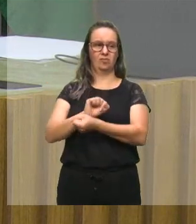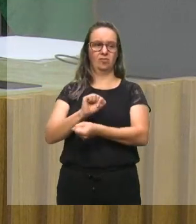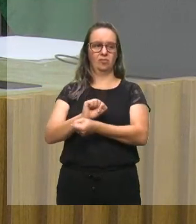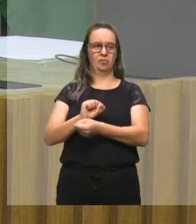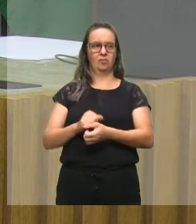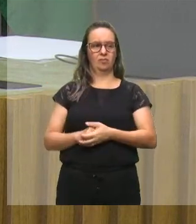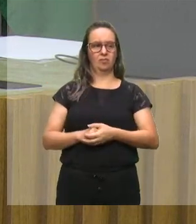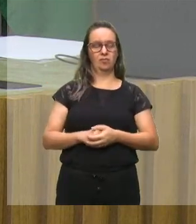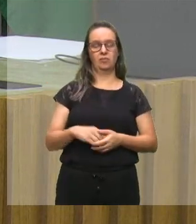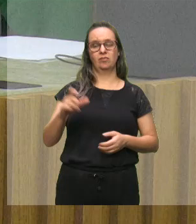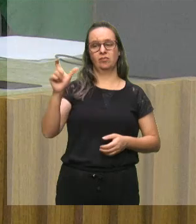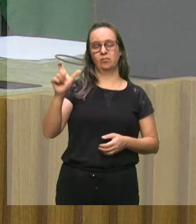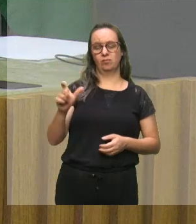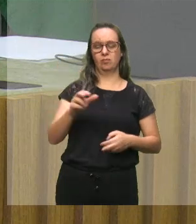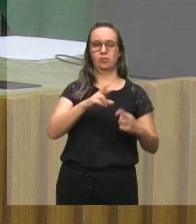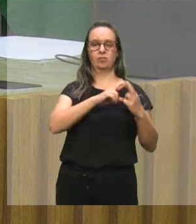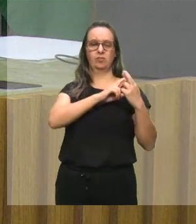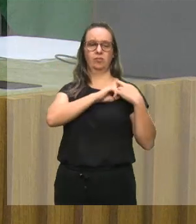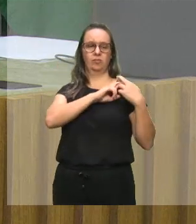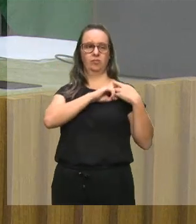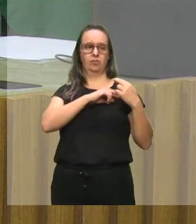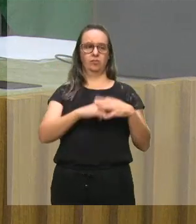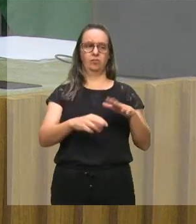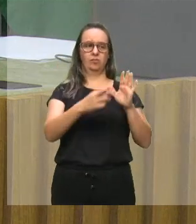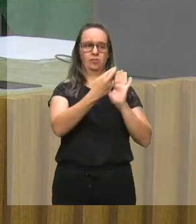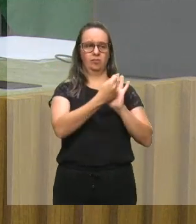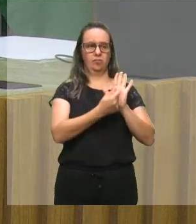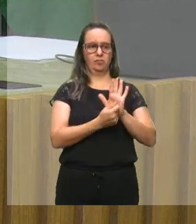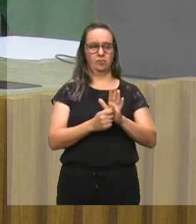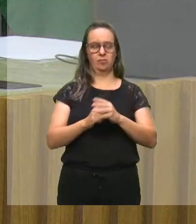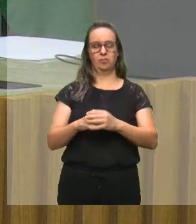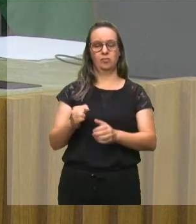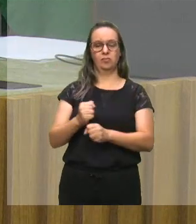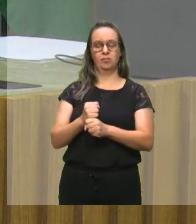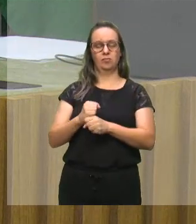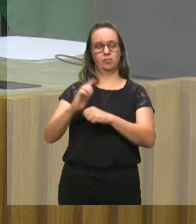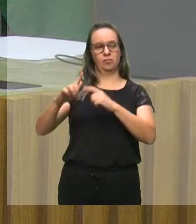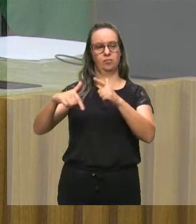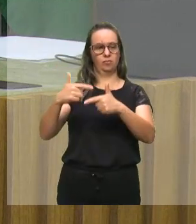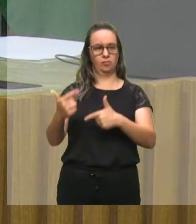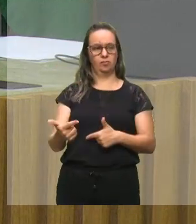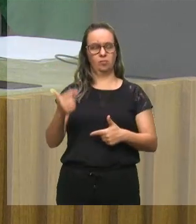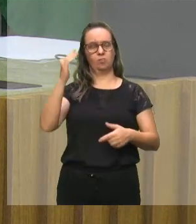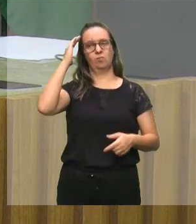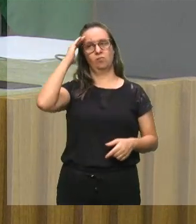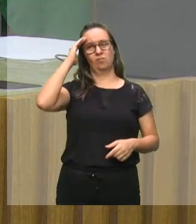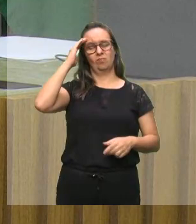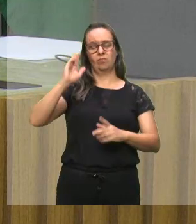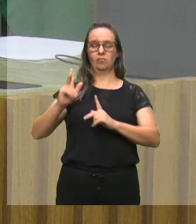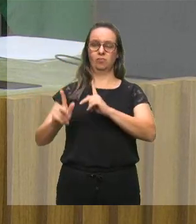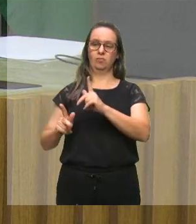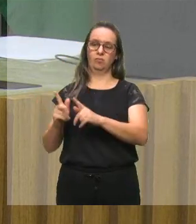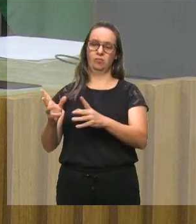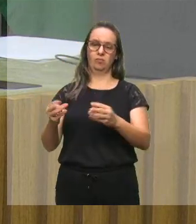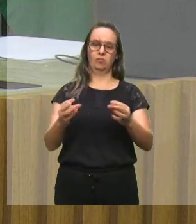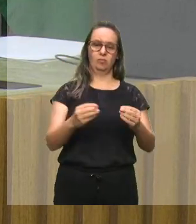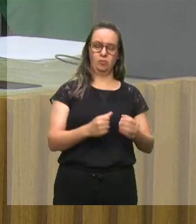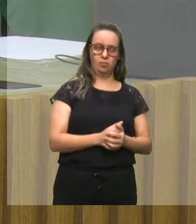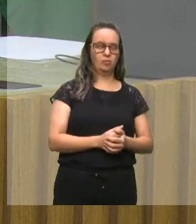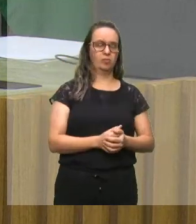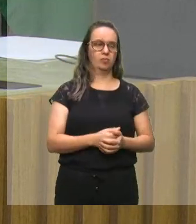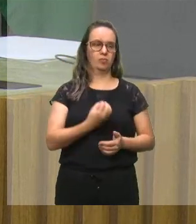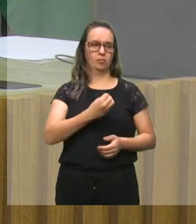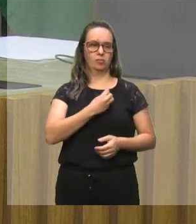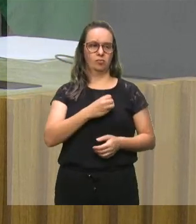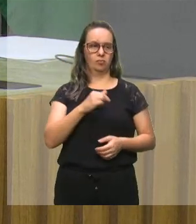que as pessoas que são responsáveis pelo orçamento do próximo ano pensem na população que vai ficar, independente deles